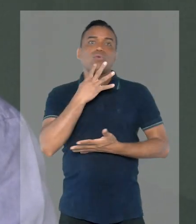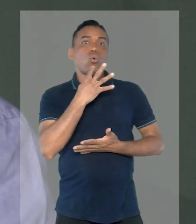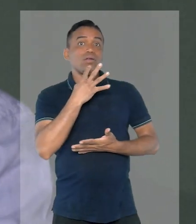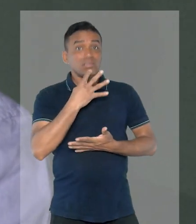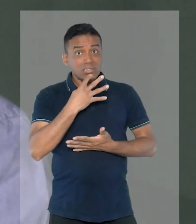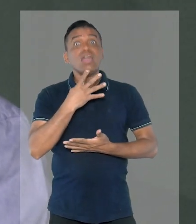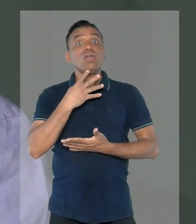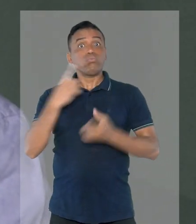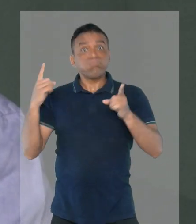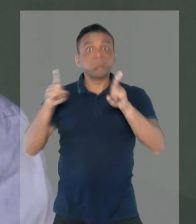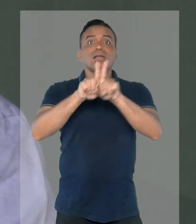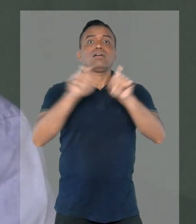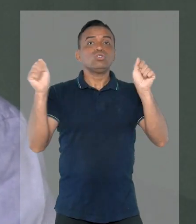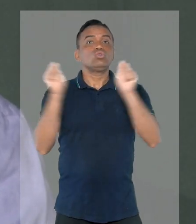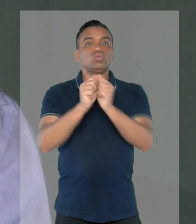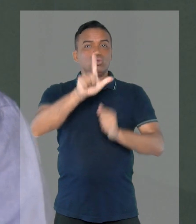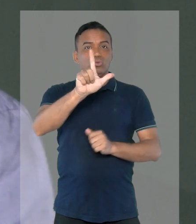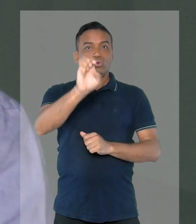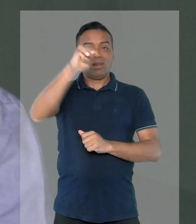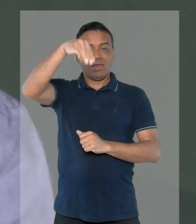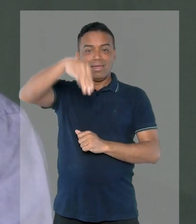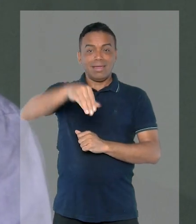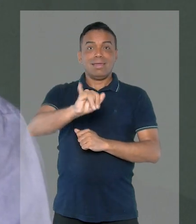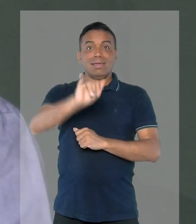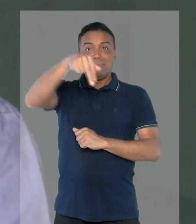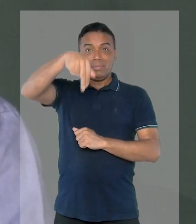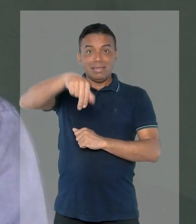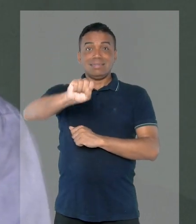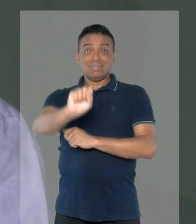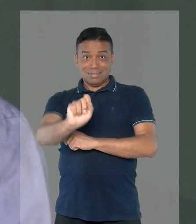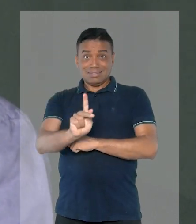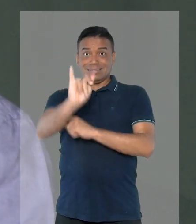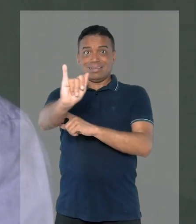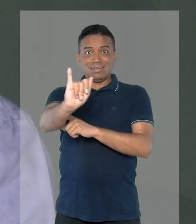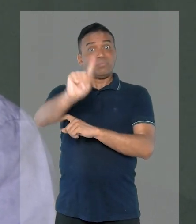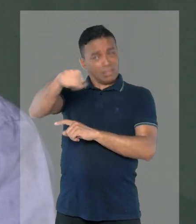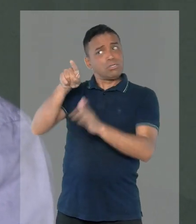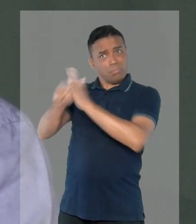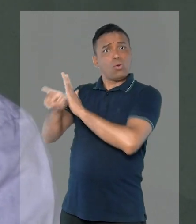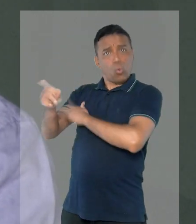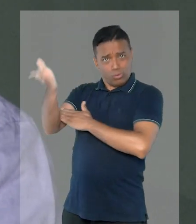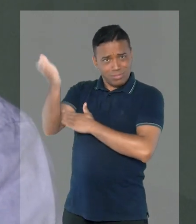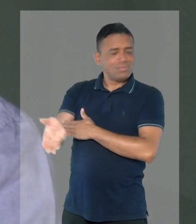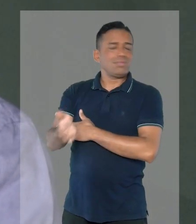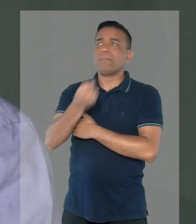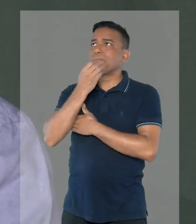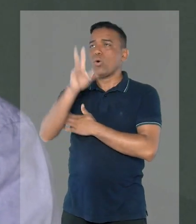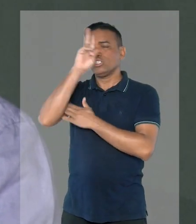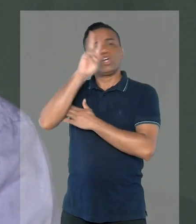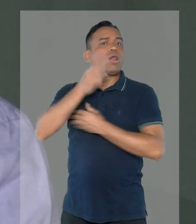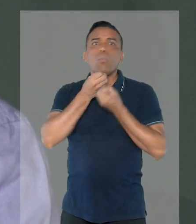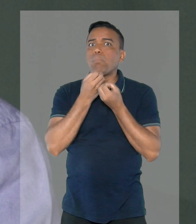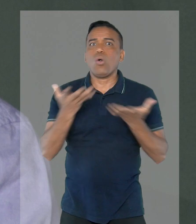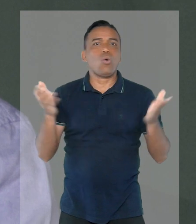conheceu pessoalmente o Leminski, ele tem histórias ótimas. Ele tem uma história ótima com o Leminski, quem depois perguntem a ele, que vale super a